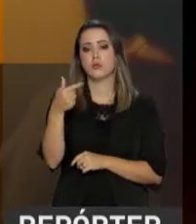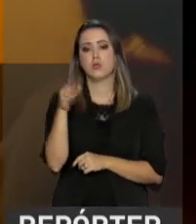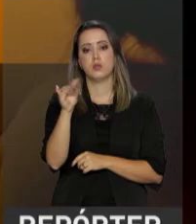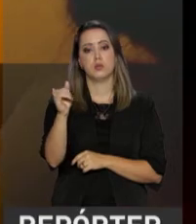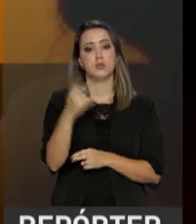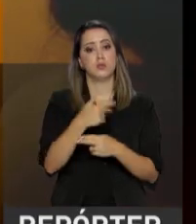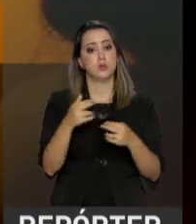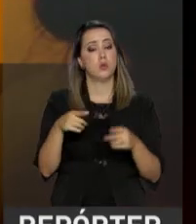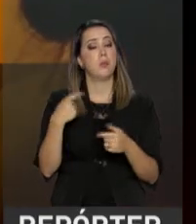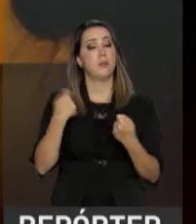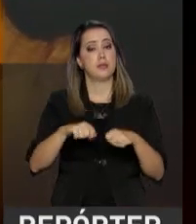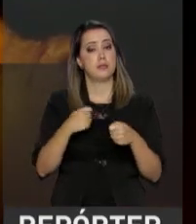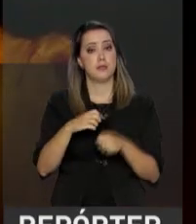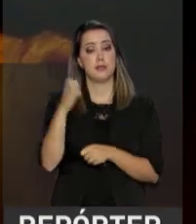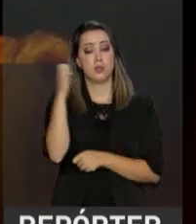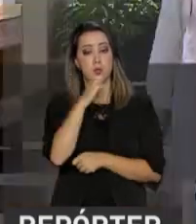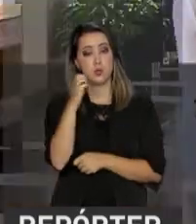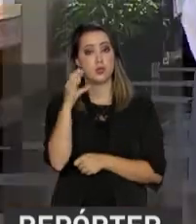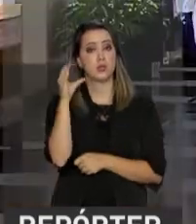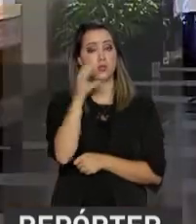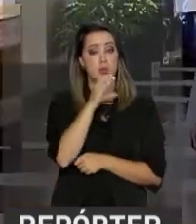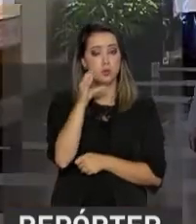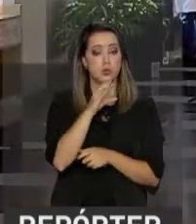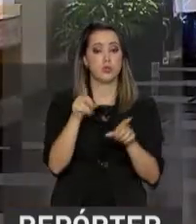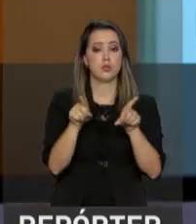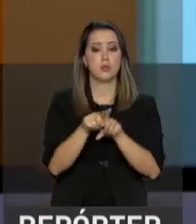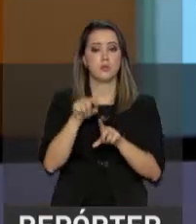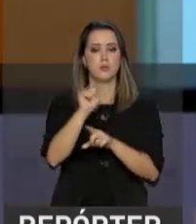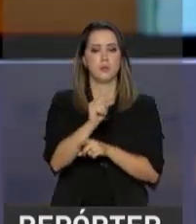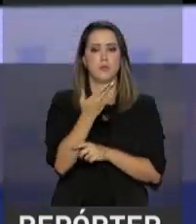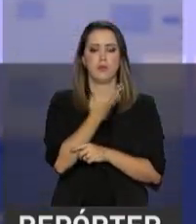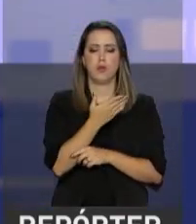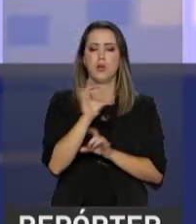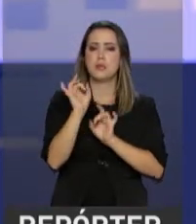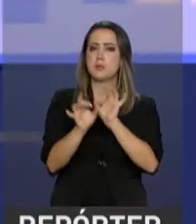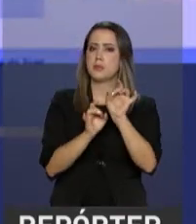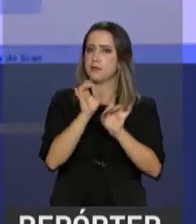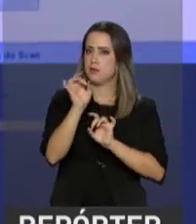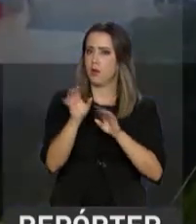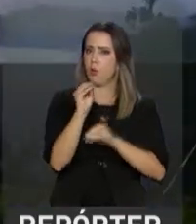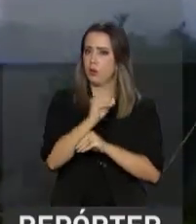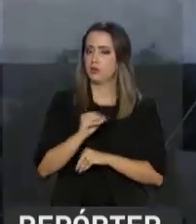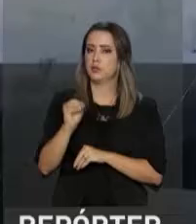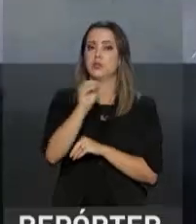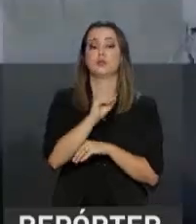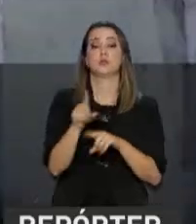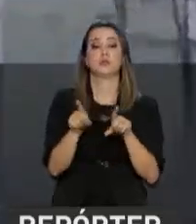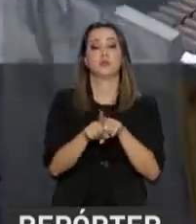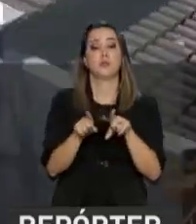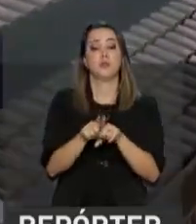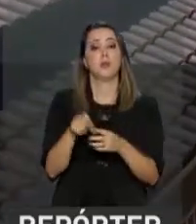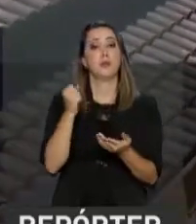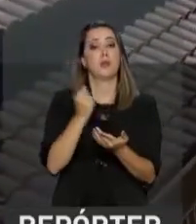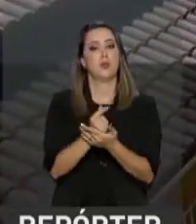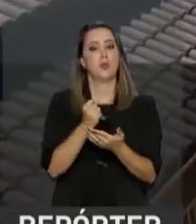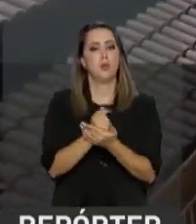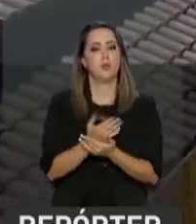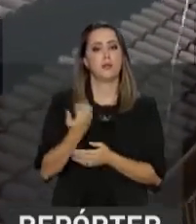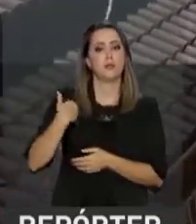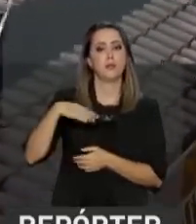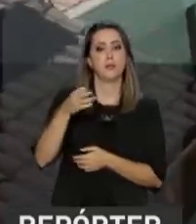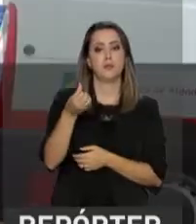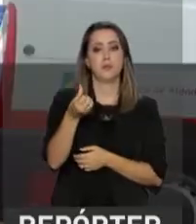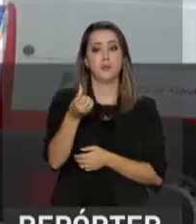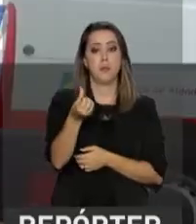para serviços de urgência emergência e serviços especializados também foram compradas mais de